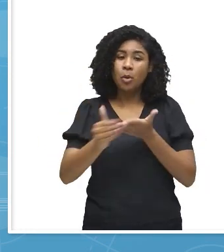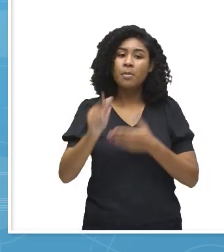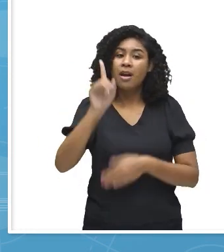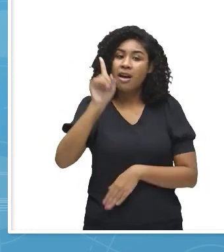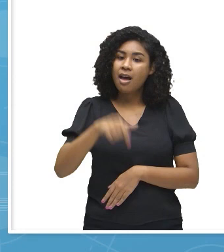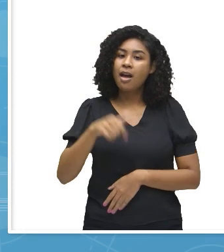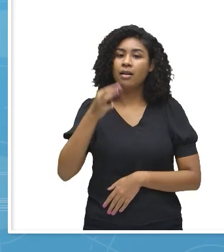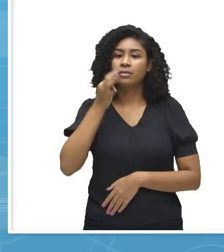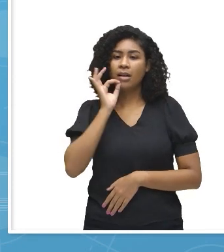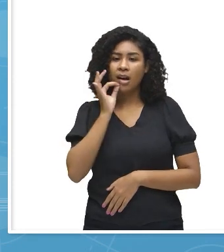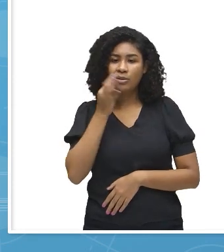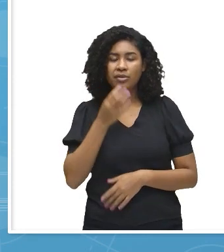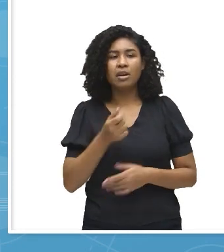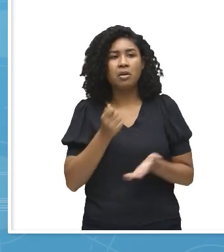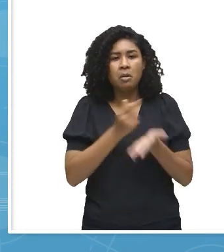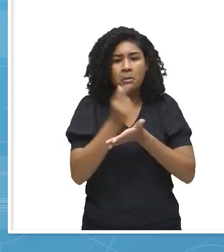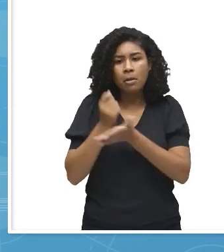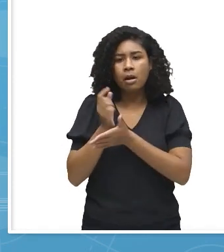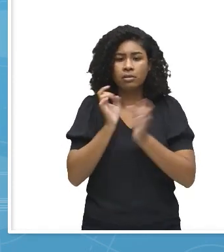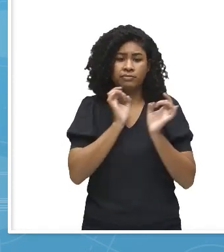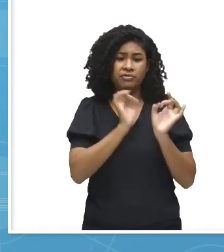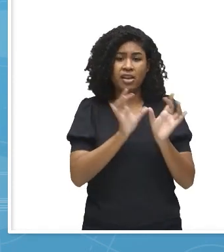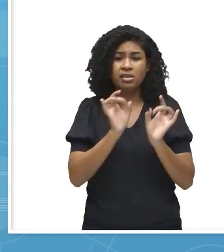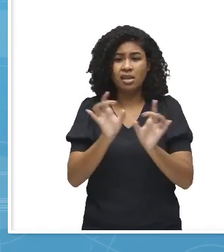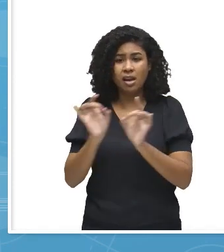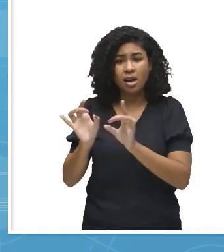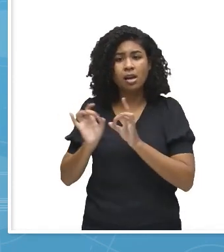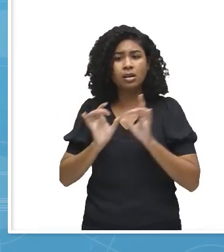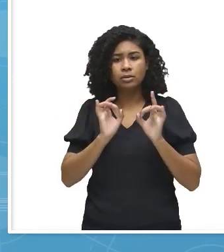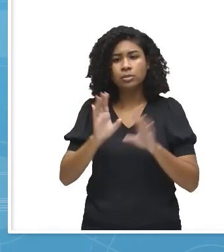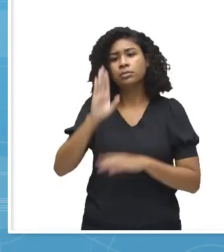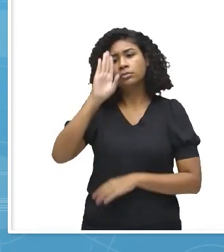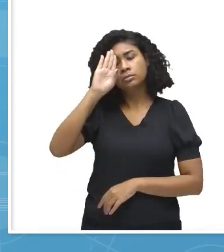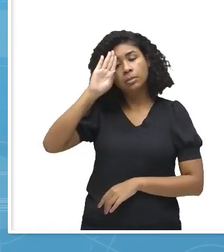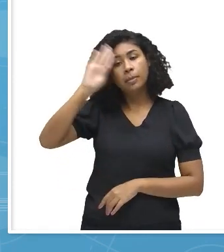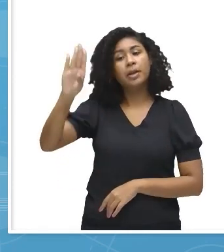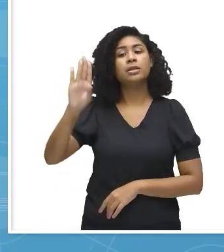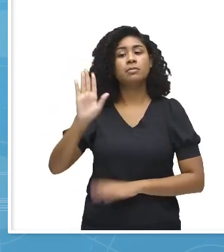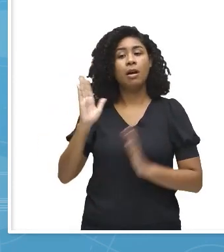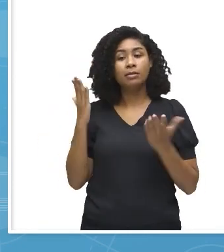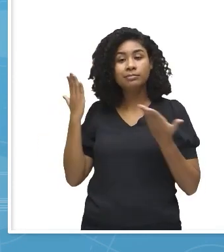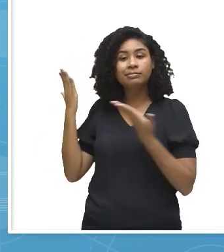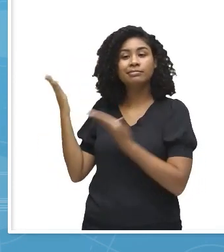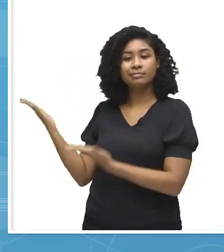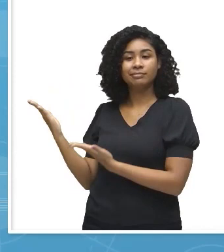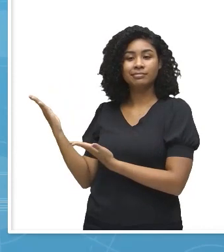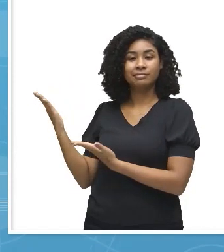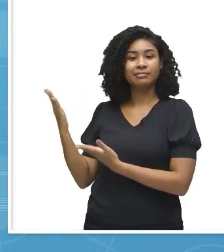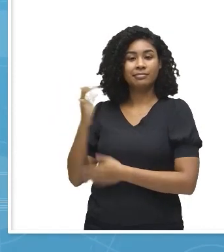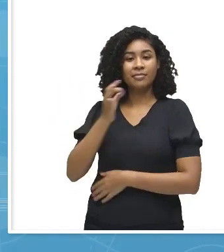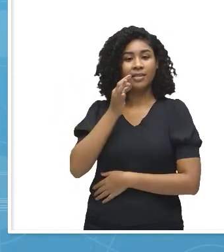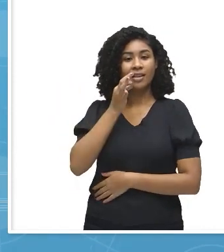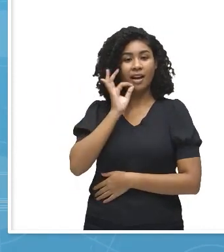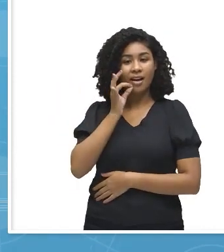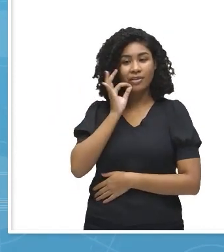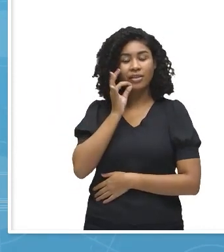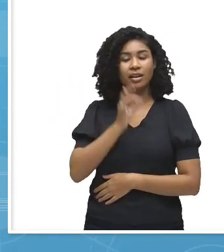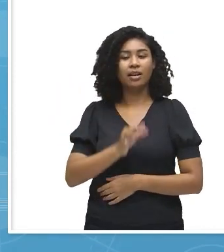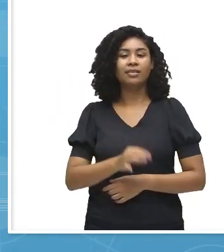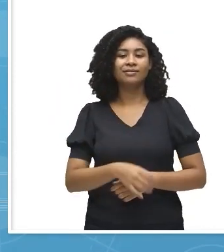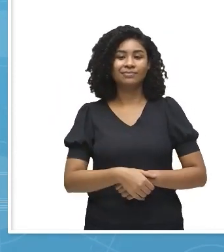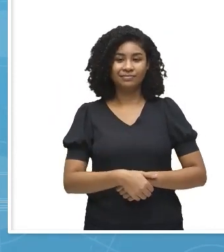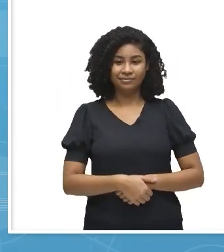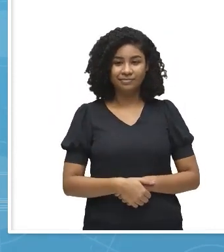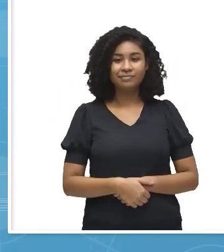com a venda com outros países, se deu mais aí na atividade, no cultivo, né,